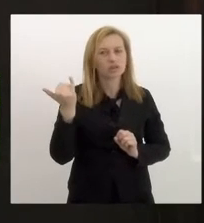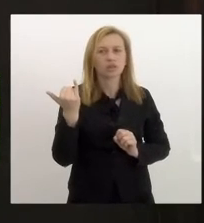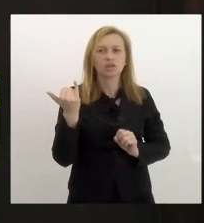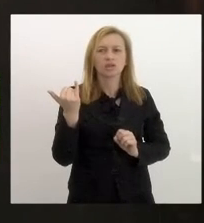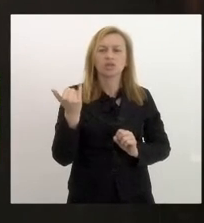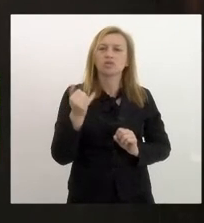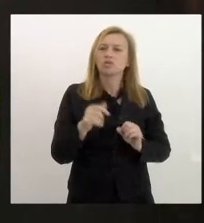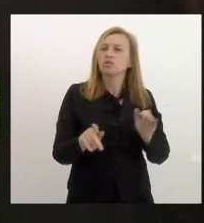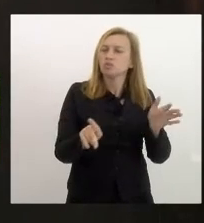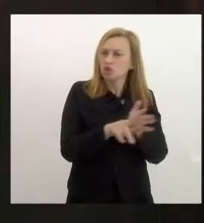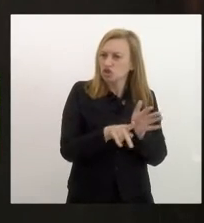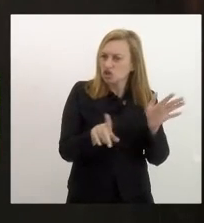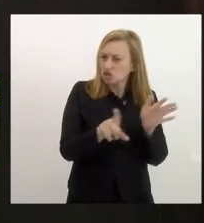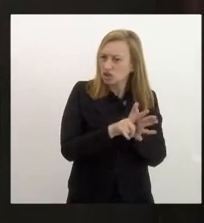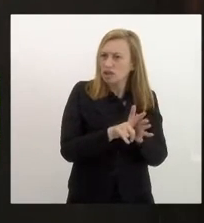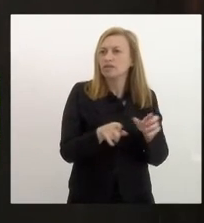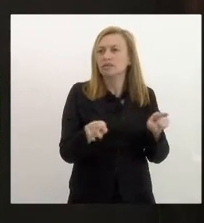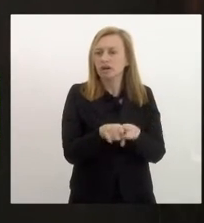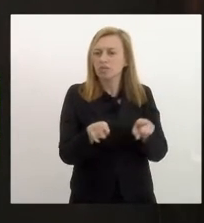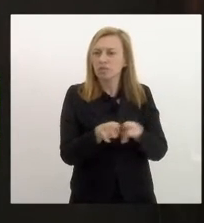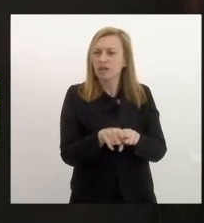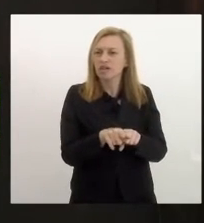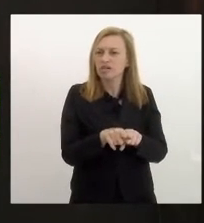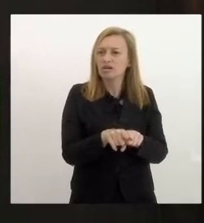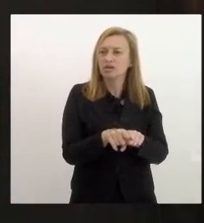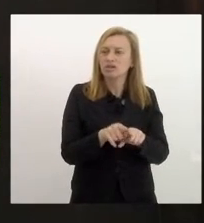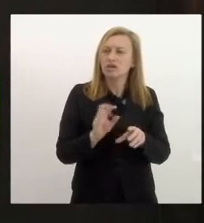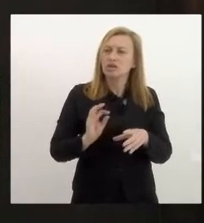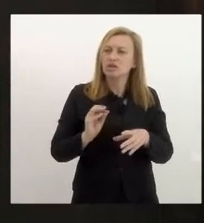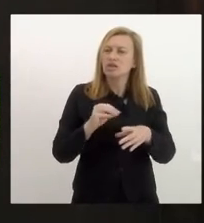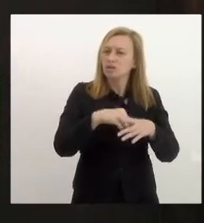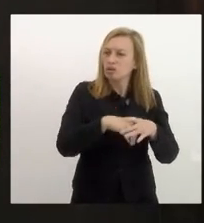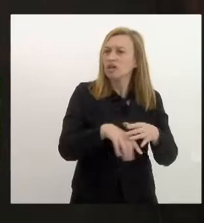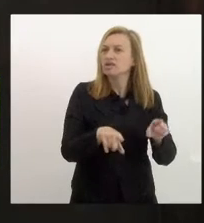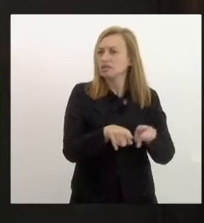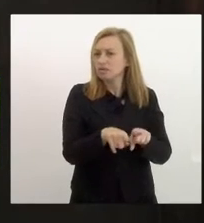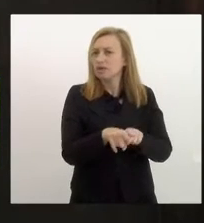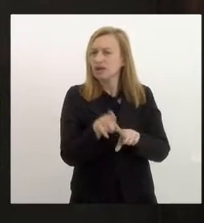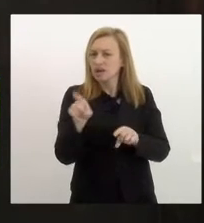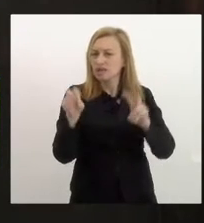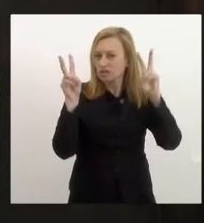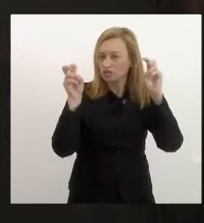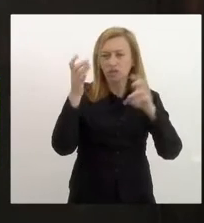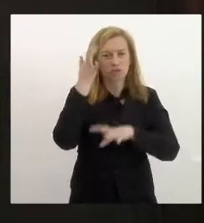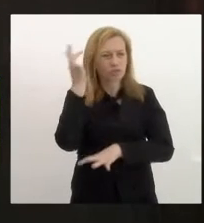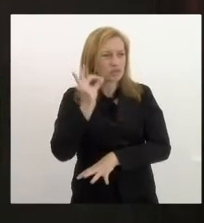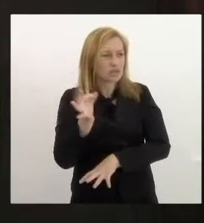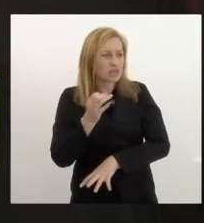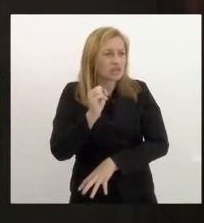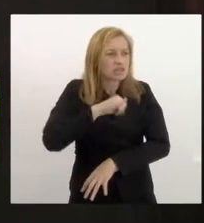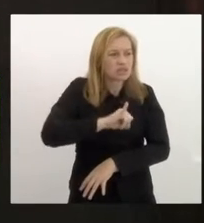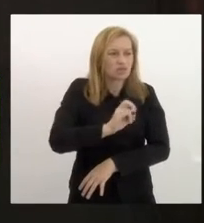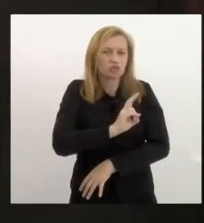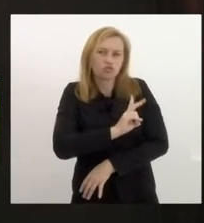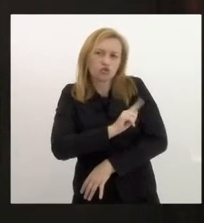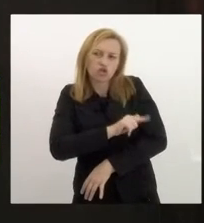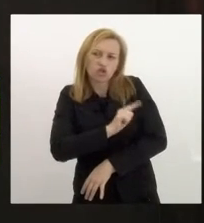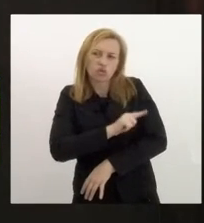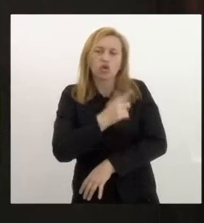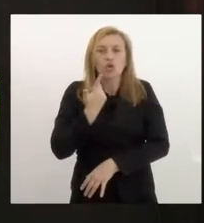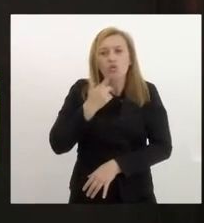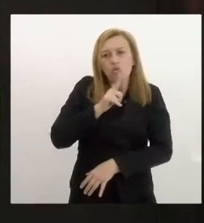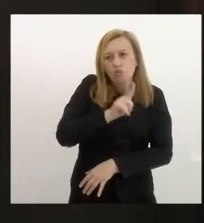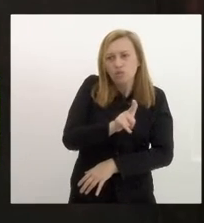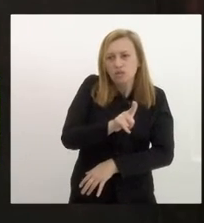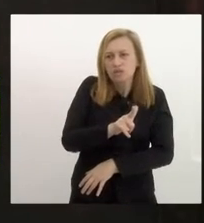no projeto de lei também fazer menção a isso porque eu não sei se o gestores conseguiram